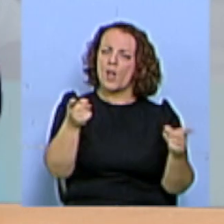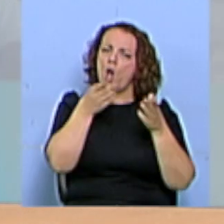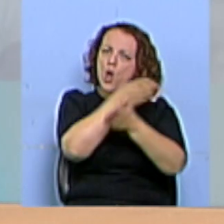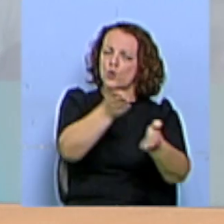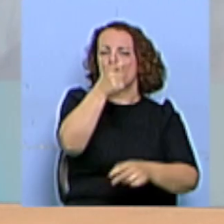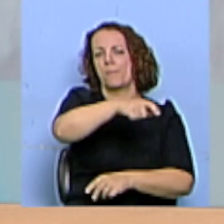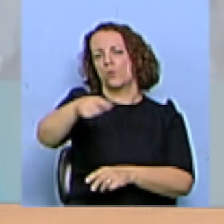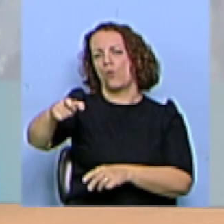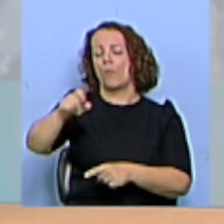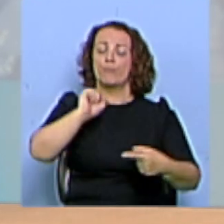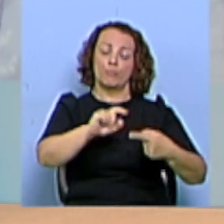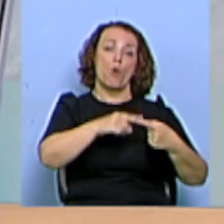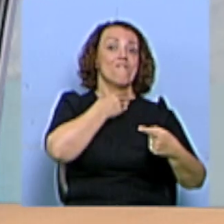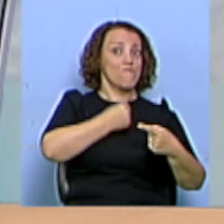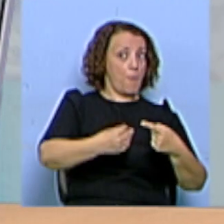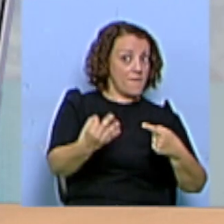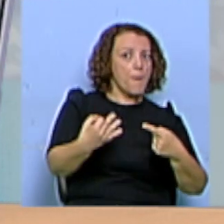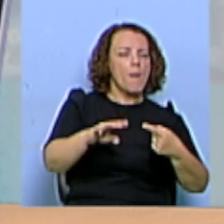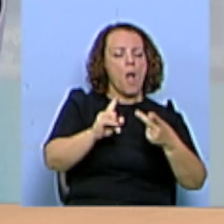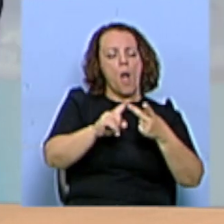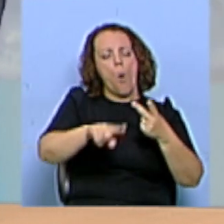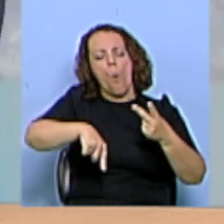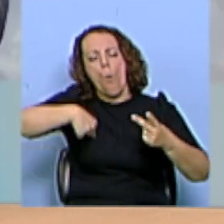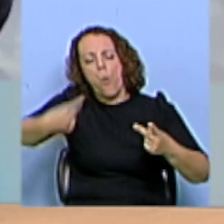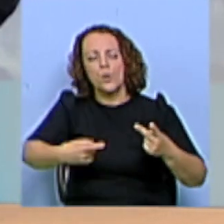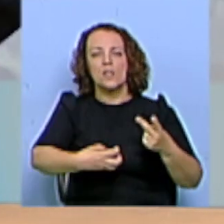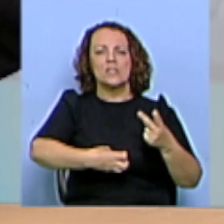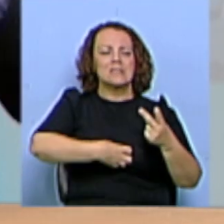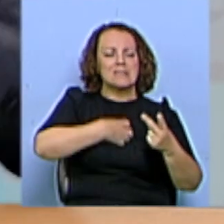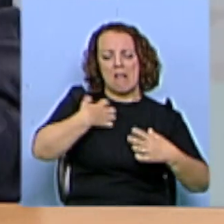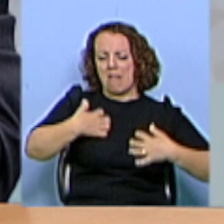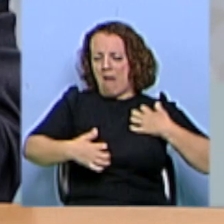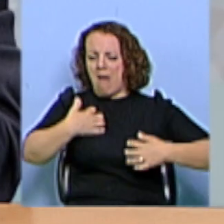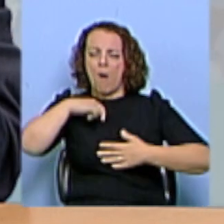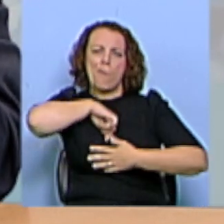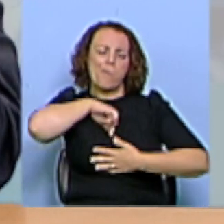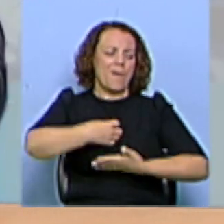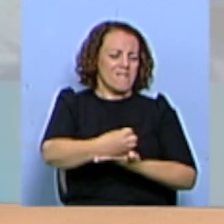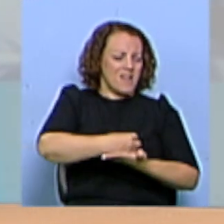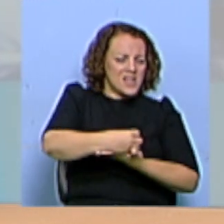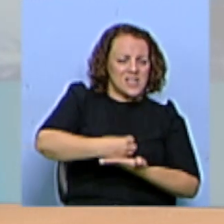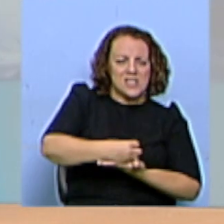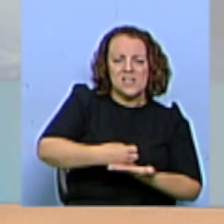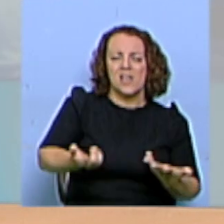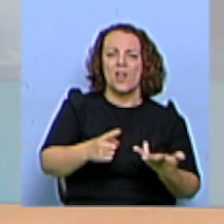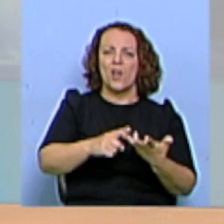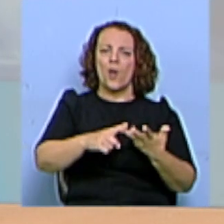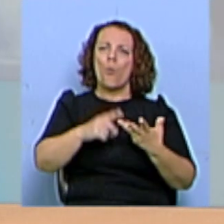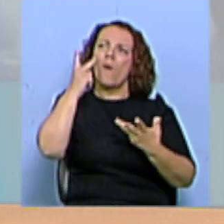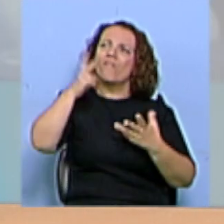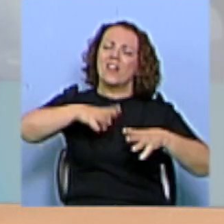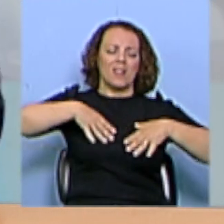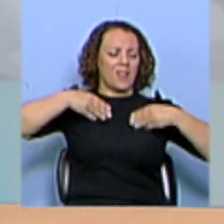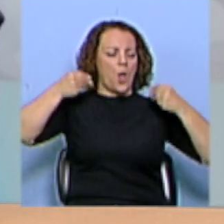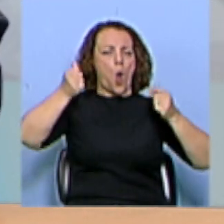que são as fomes de sentido, dar resposta ao vazio interior, à dimensão espiritual da vida,